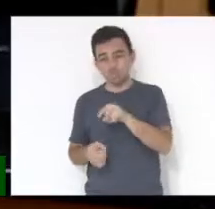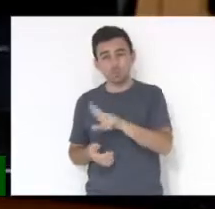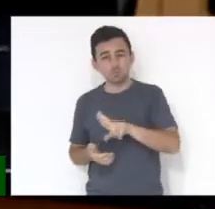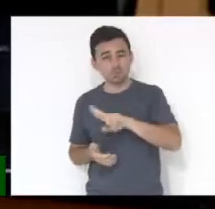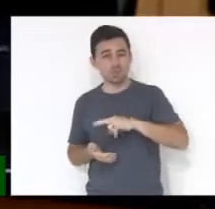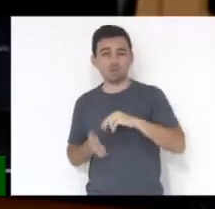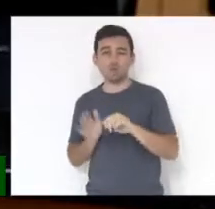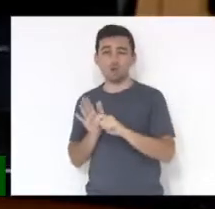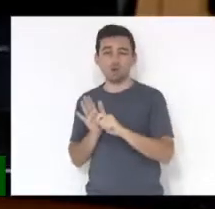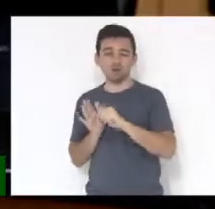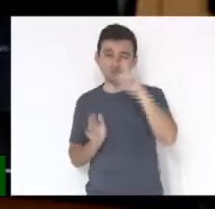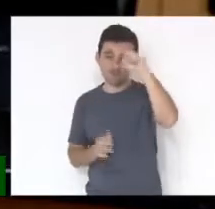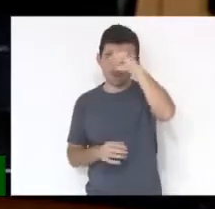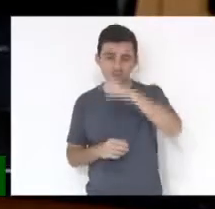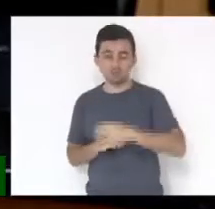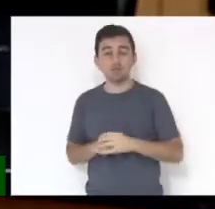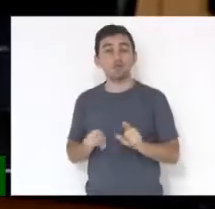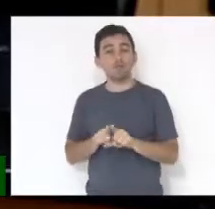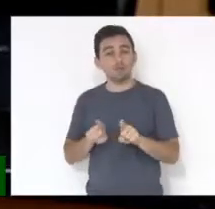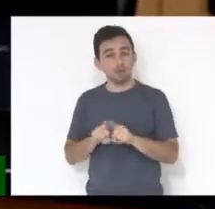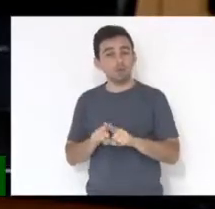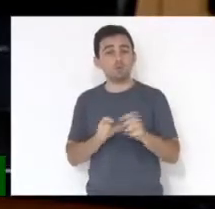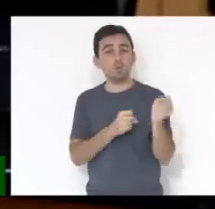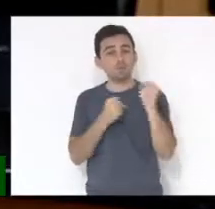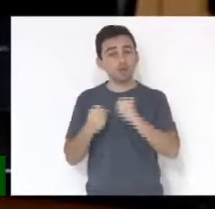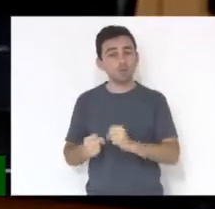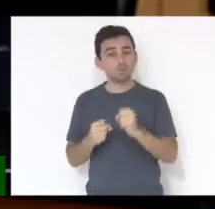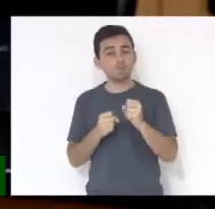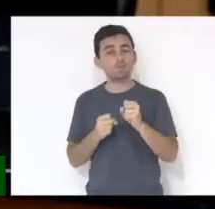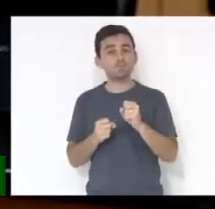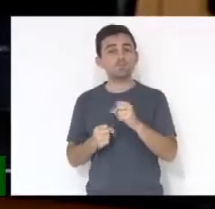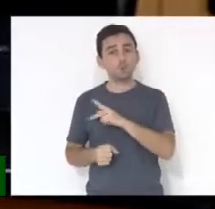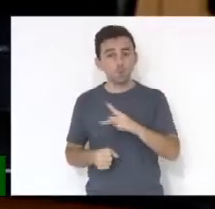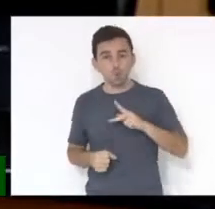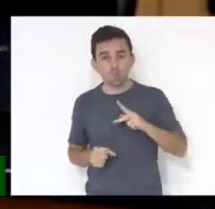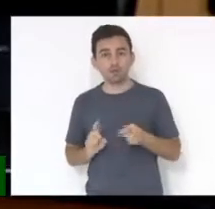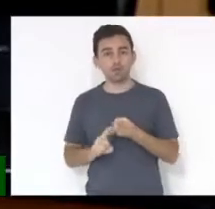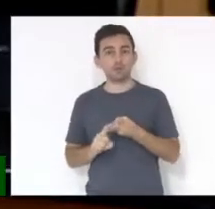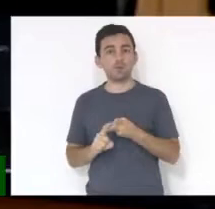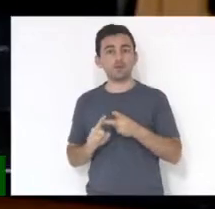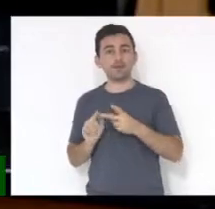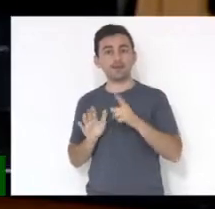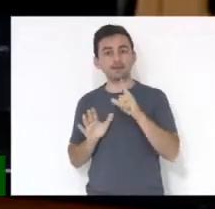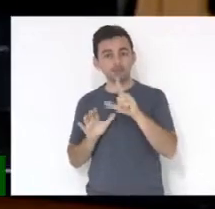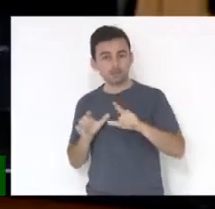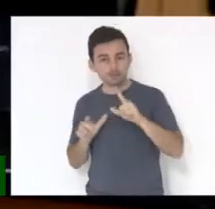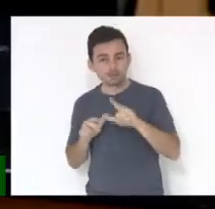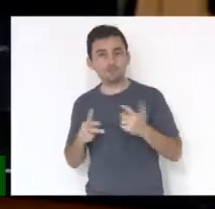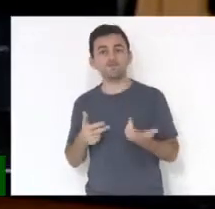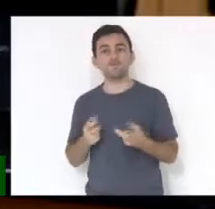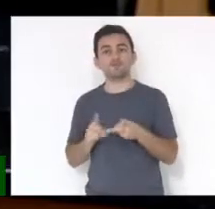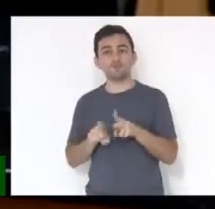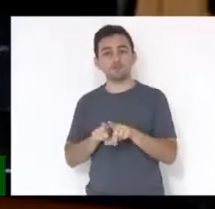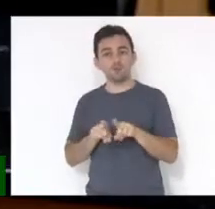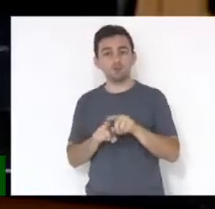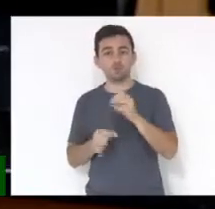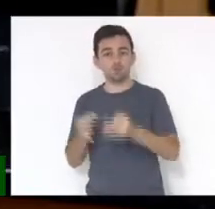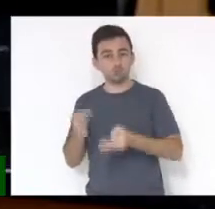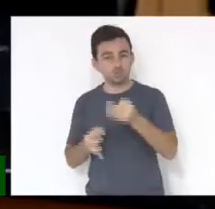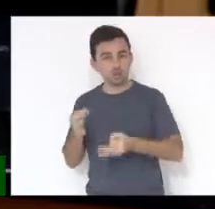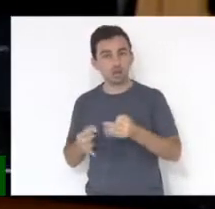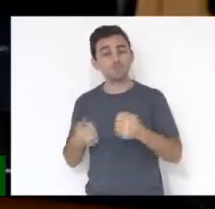hora do poder público, e aí, legislativo, executivo e judiciário, com a participação do Ministério Público,